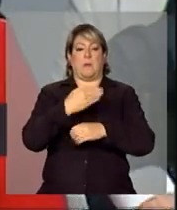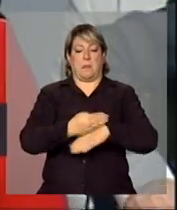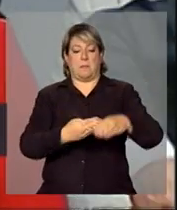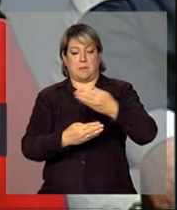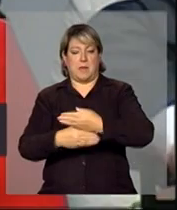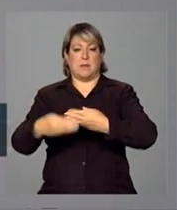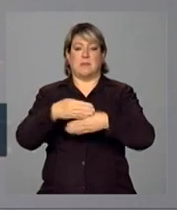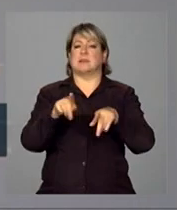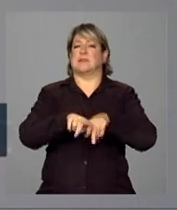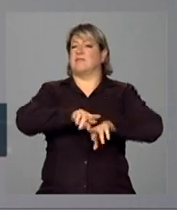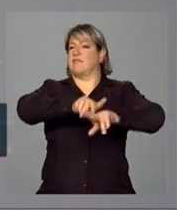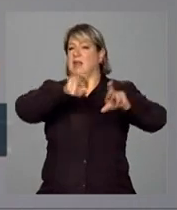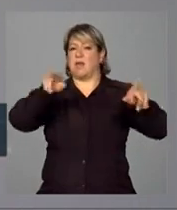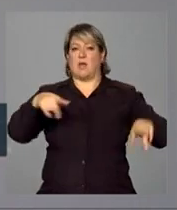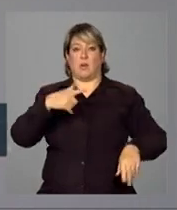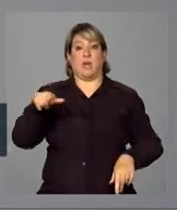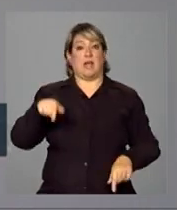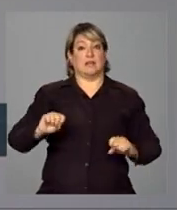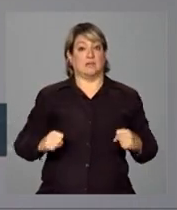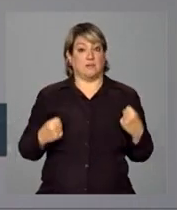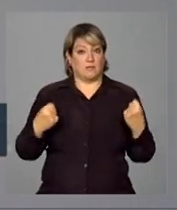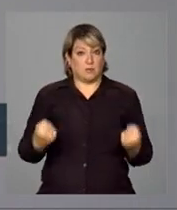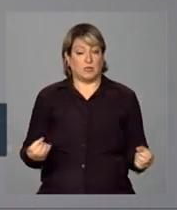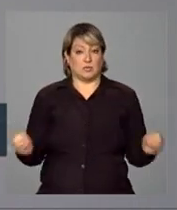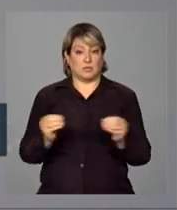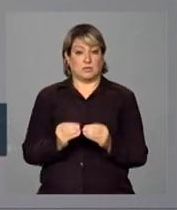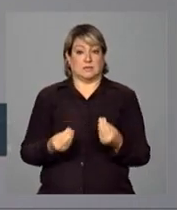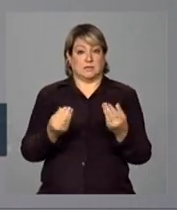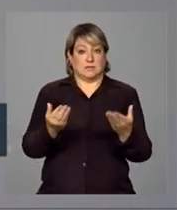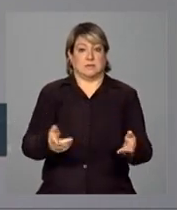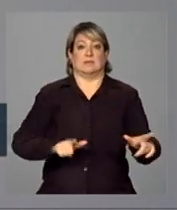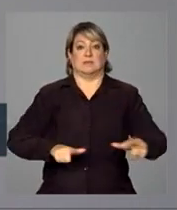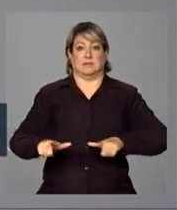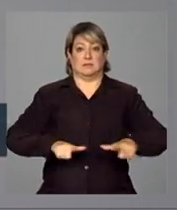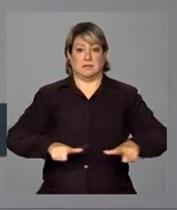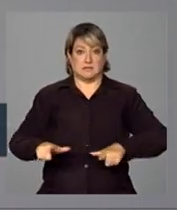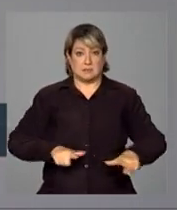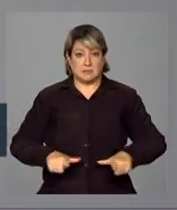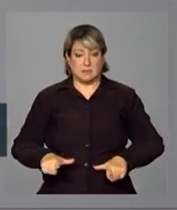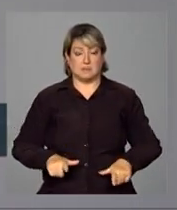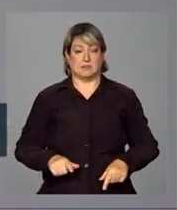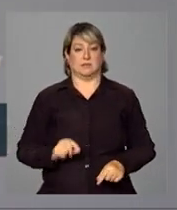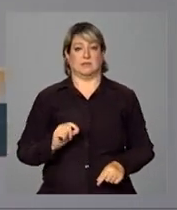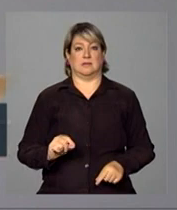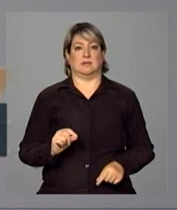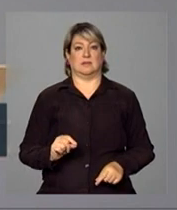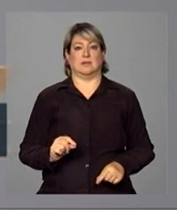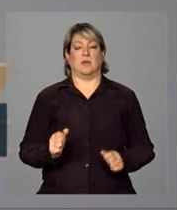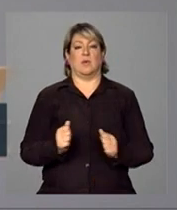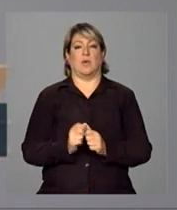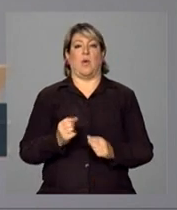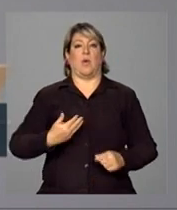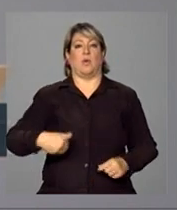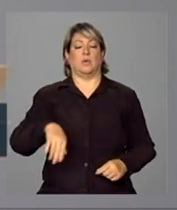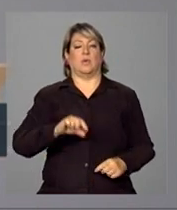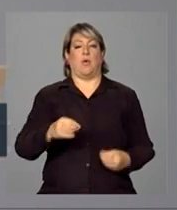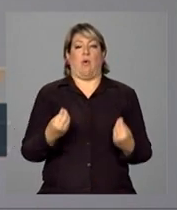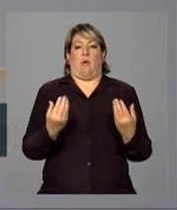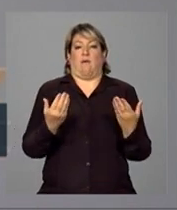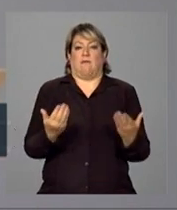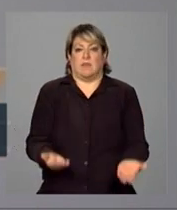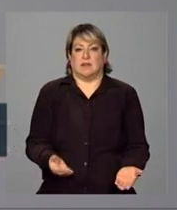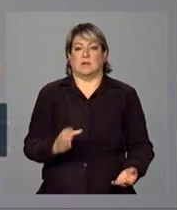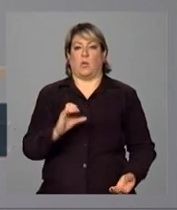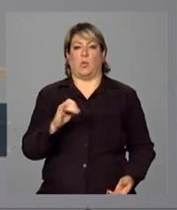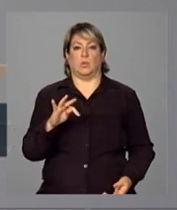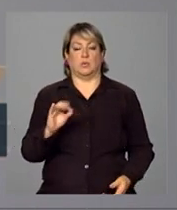outras áreas. Esse esforço de casar a oferta de demanda de trabalhadores com a nossa oferta de curso, com a